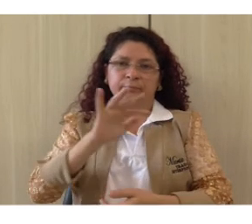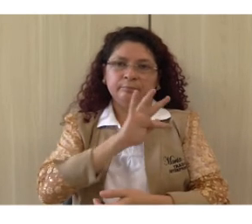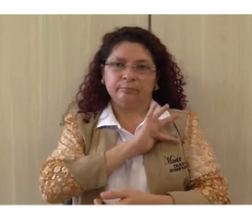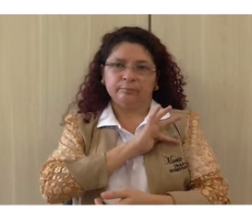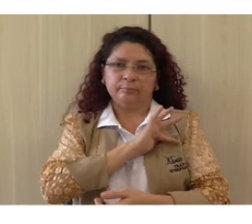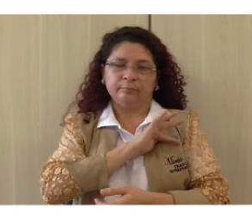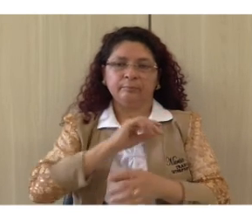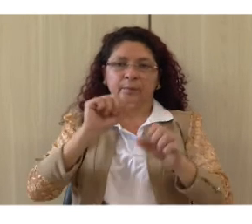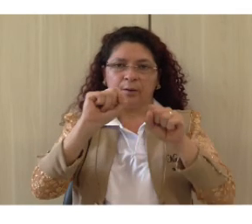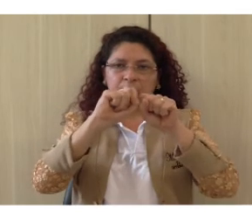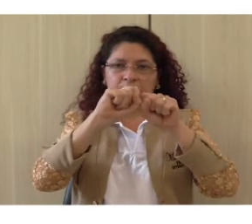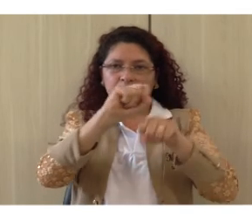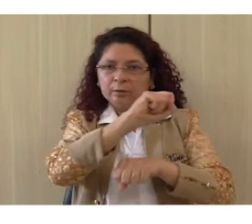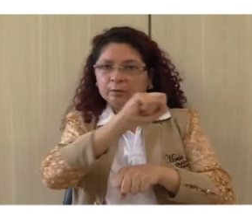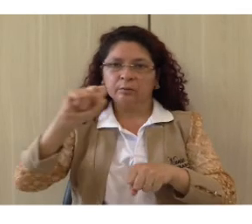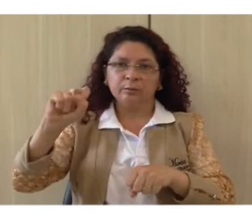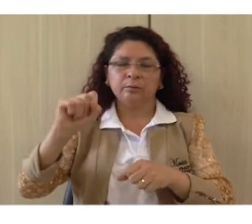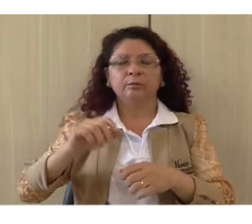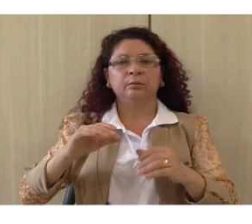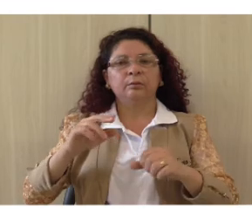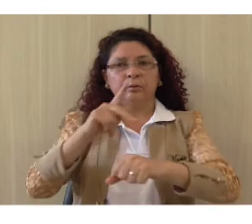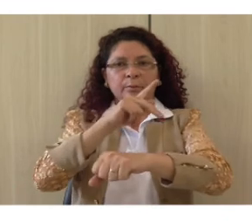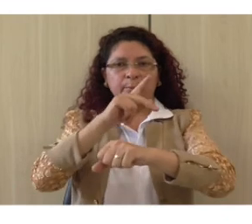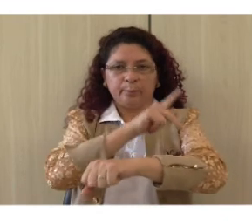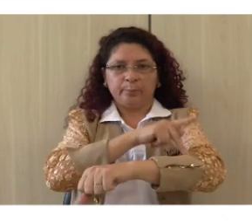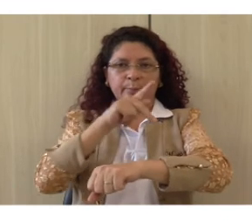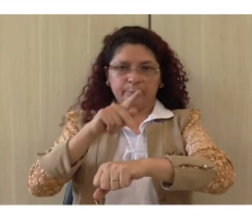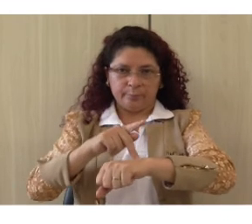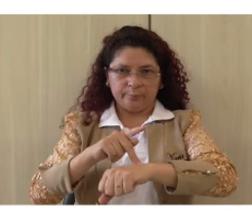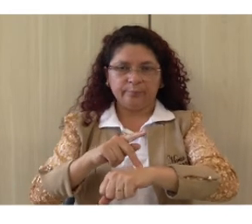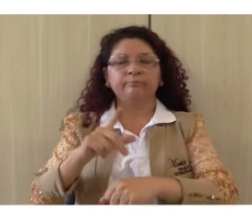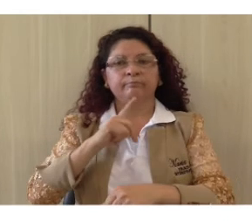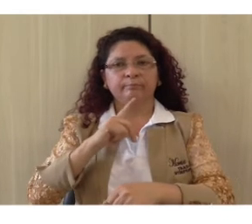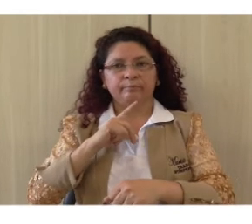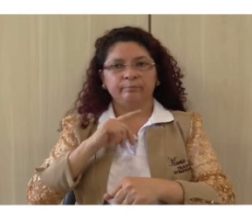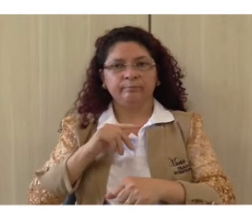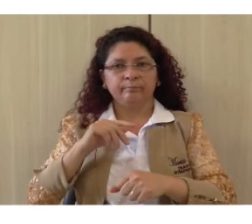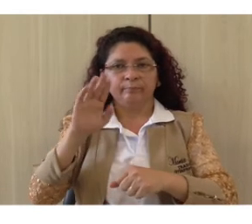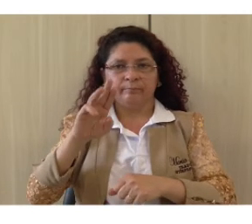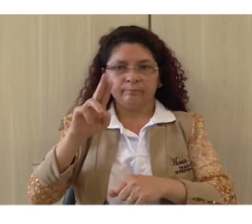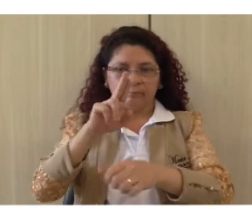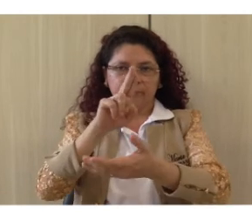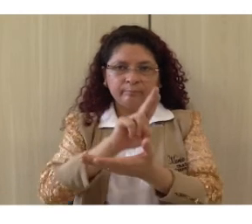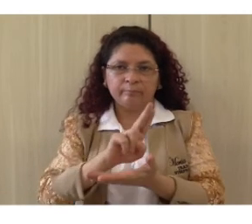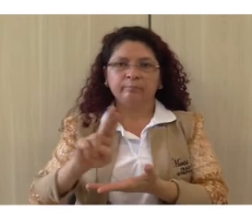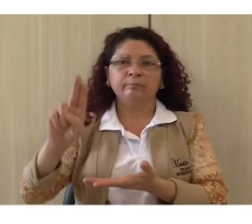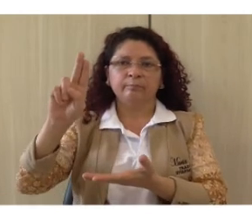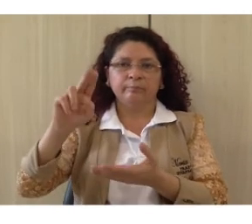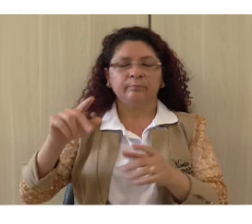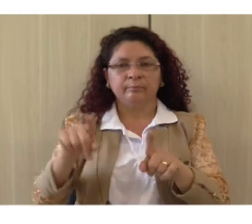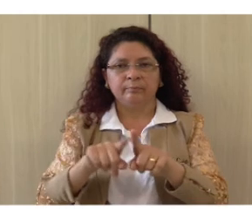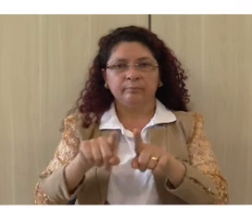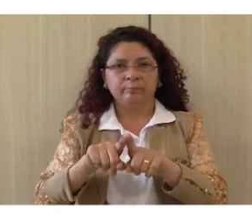regime semestral, com alternância pedagógica entre tempo acadêmico e tempo comunidade. O